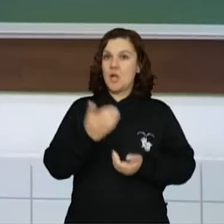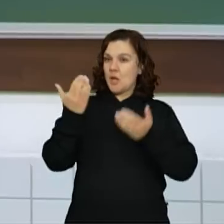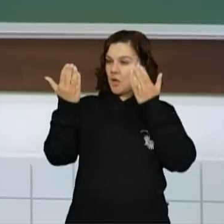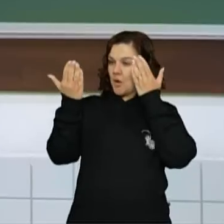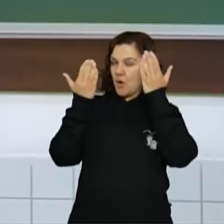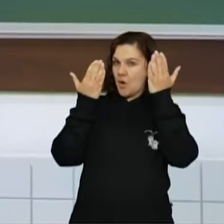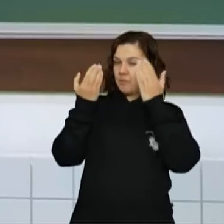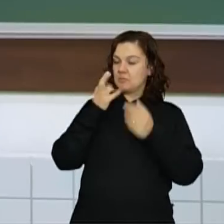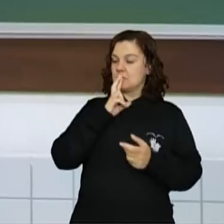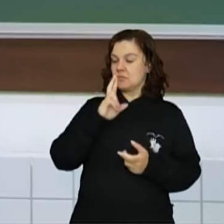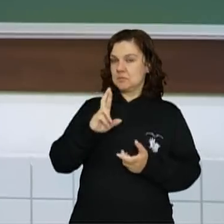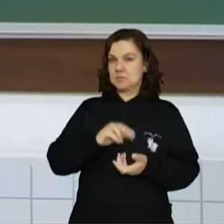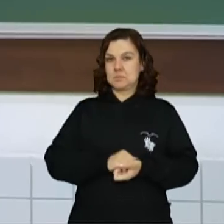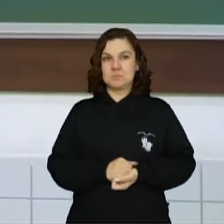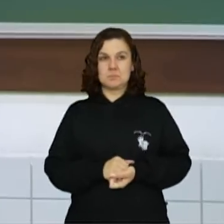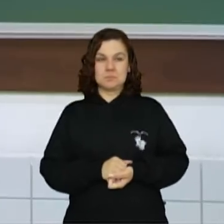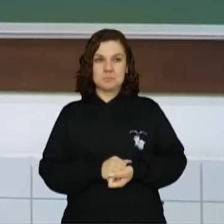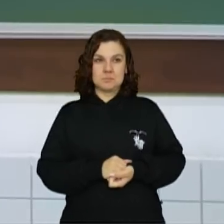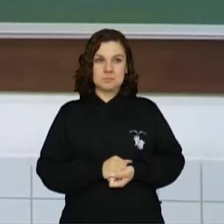conferindo a nossa resposta.